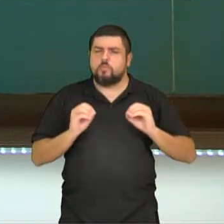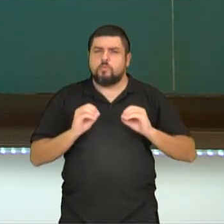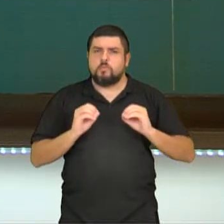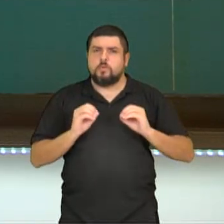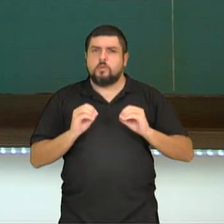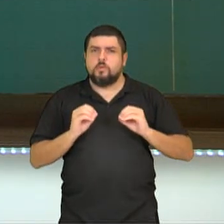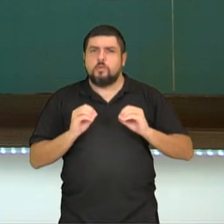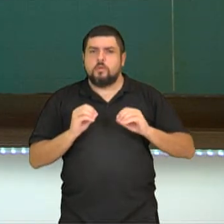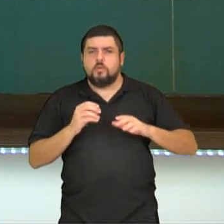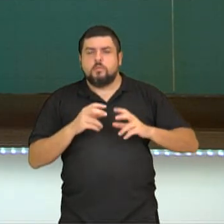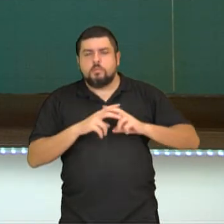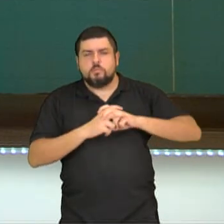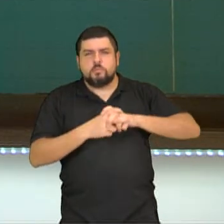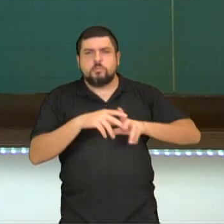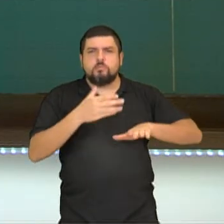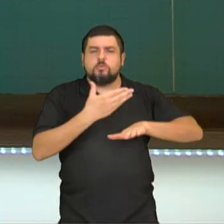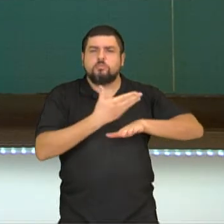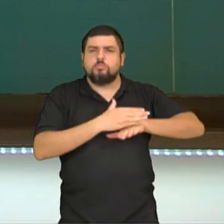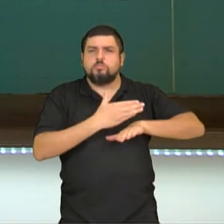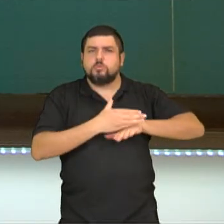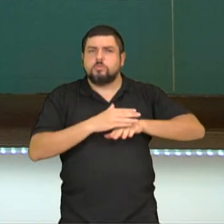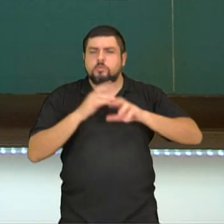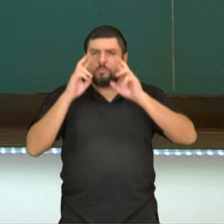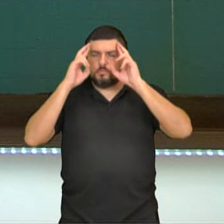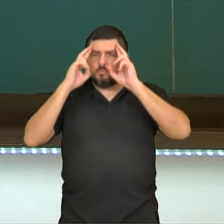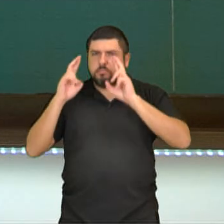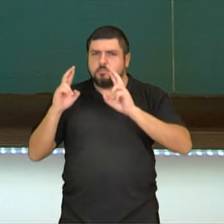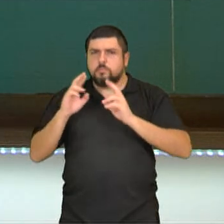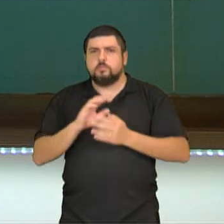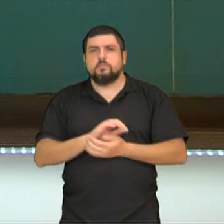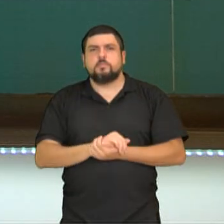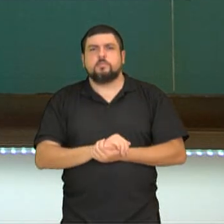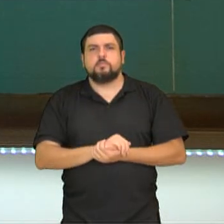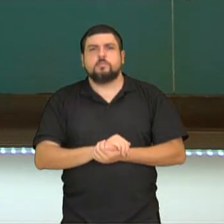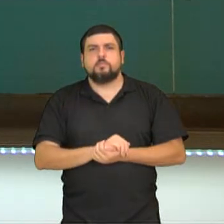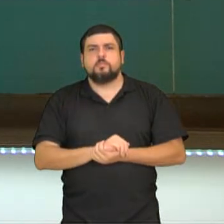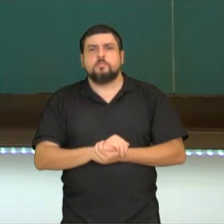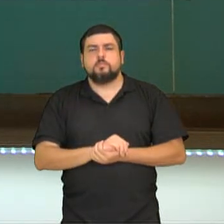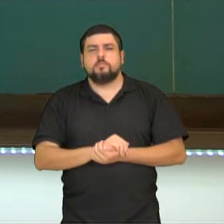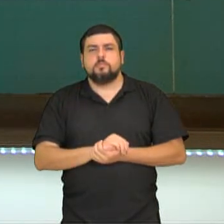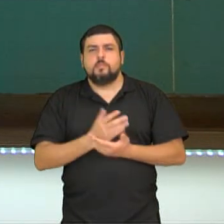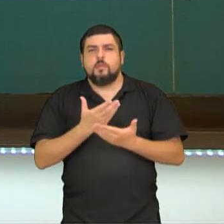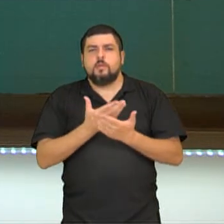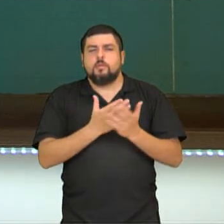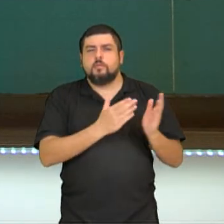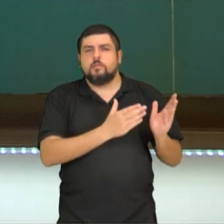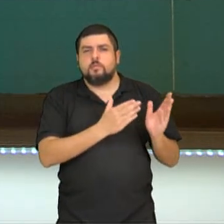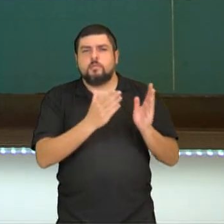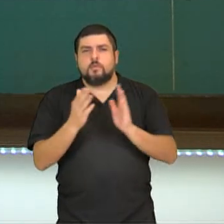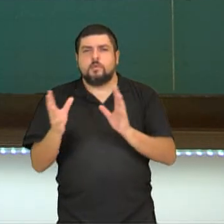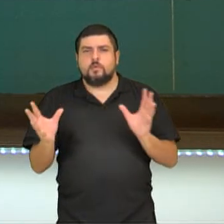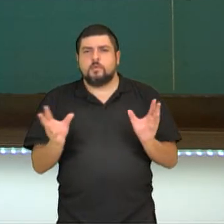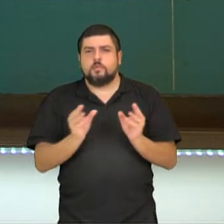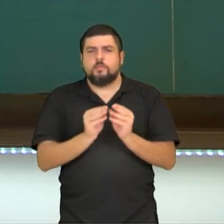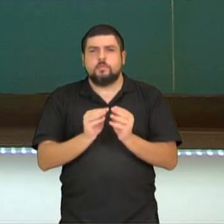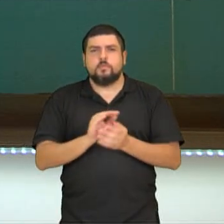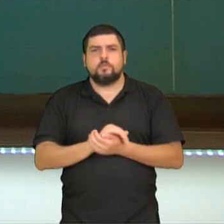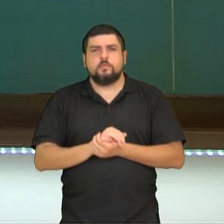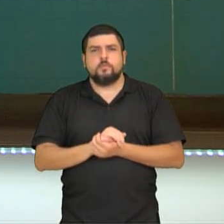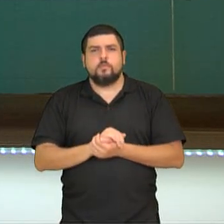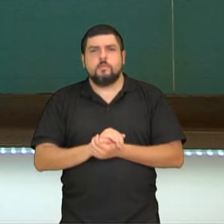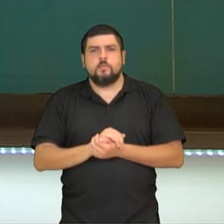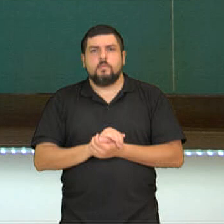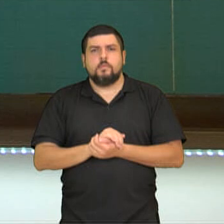pessoa com muita disciplina e respeito. E o que a gente viu na nossa aula de hoje sobre lutas? Nós fizemos uma